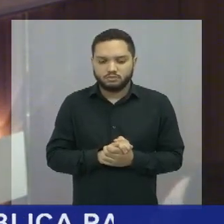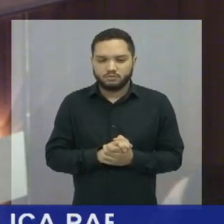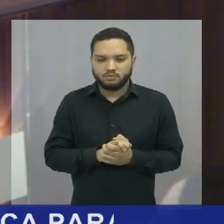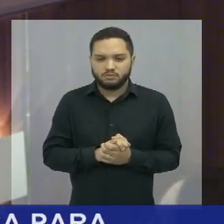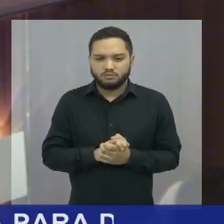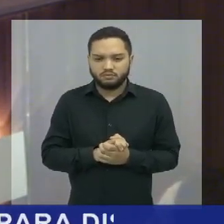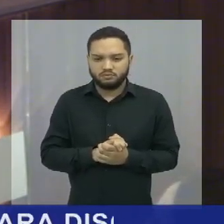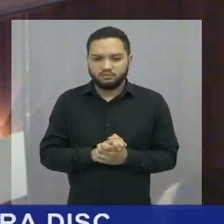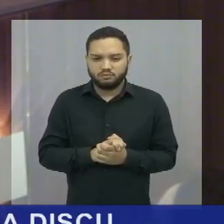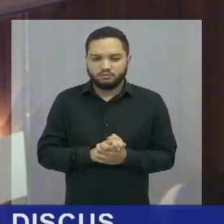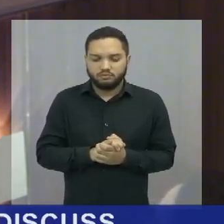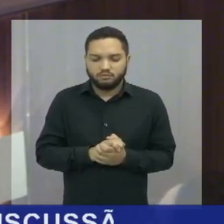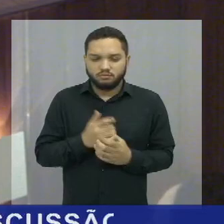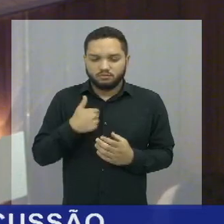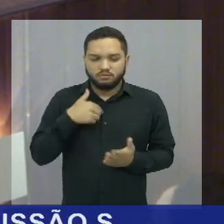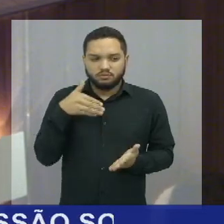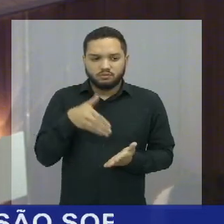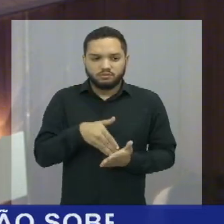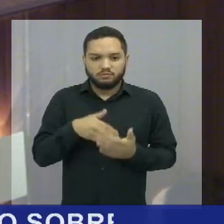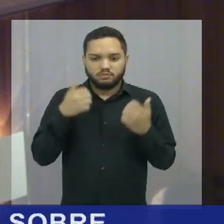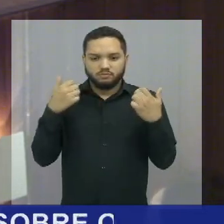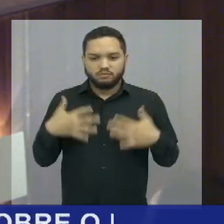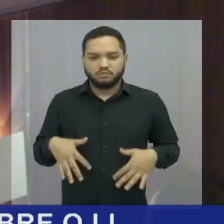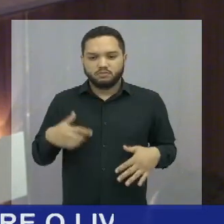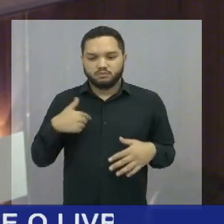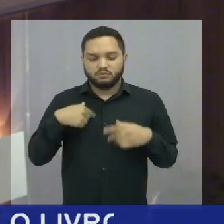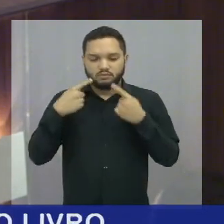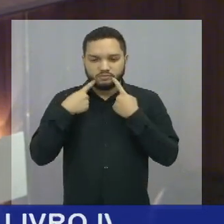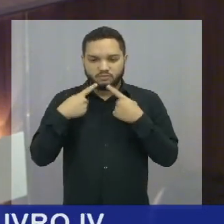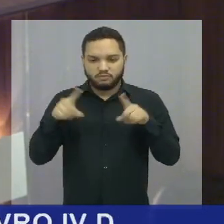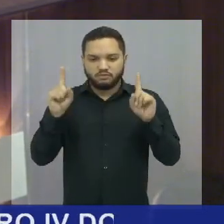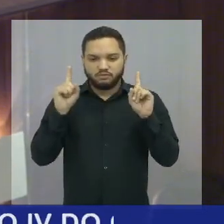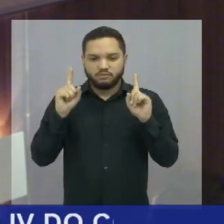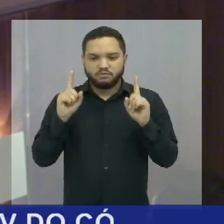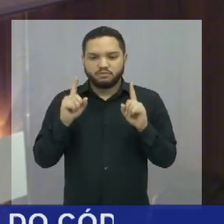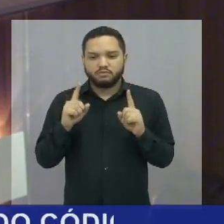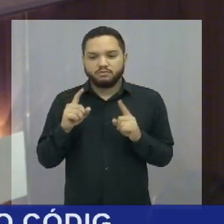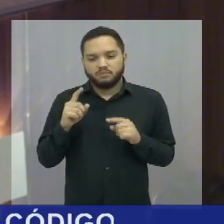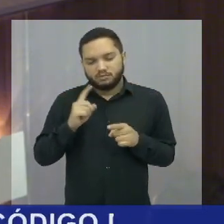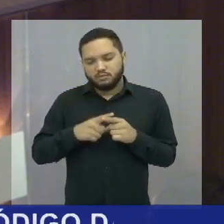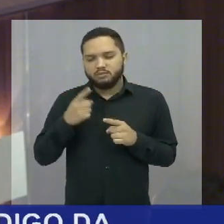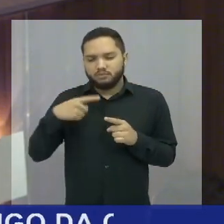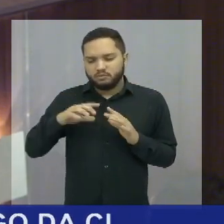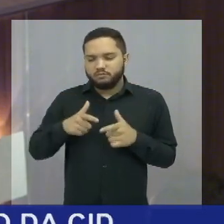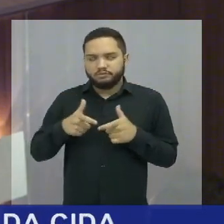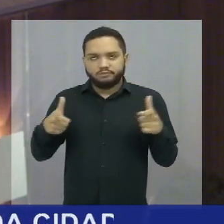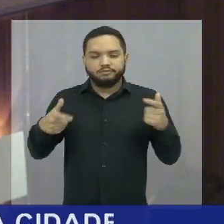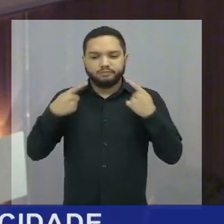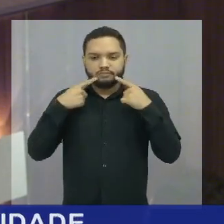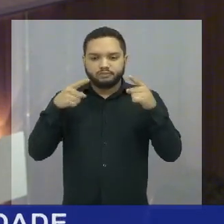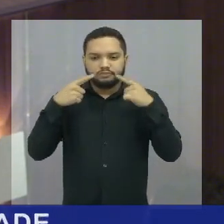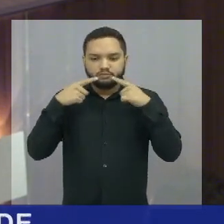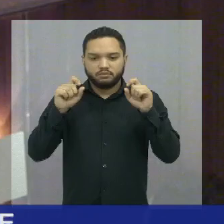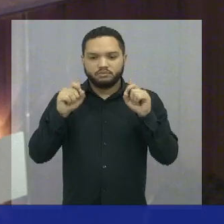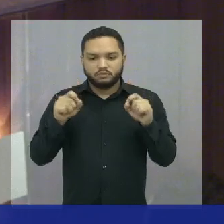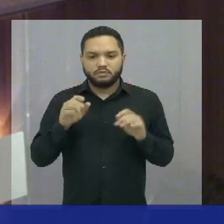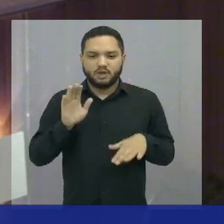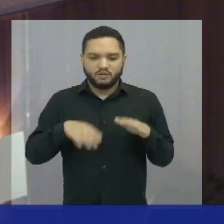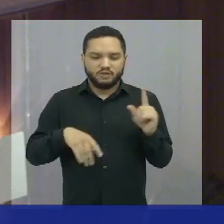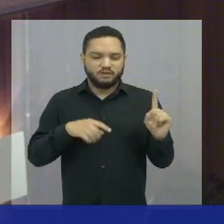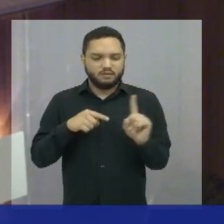Eu concluo com a reclamação que é o choro de muita gente. O fiscal aí